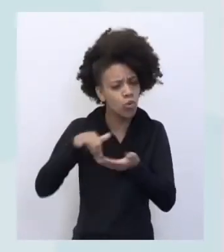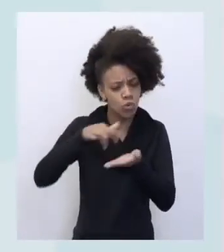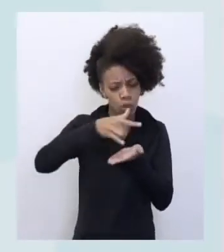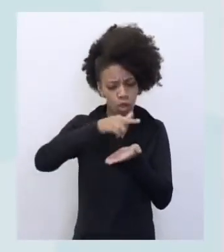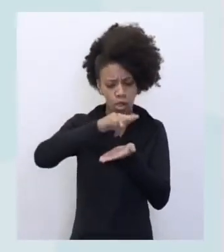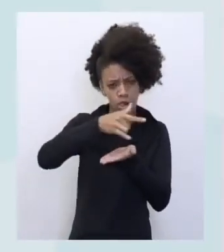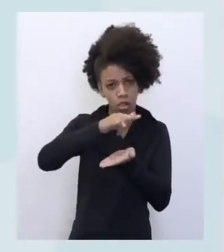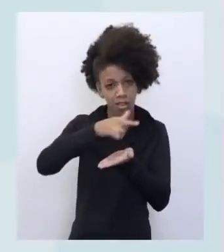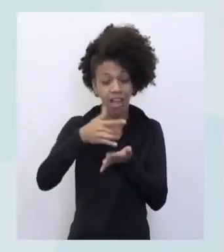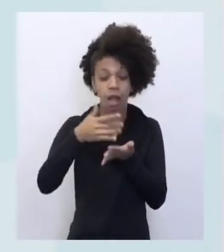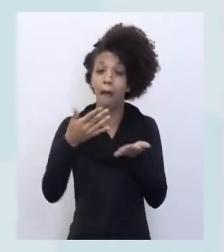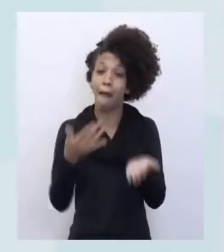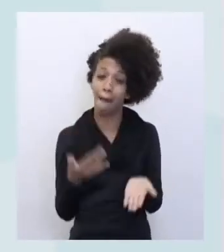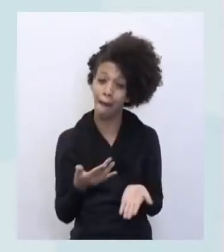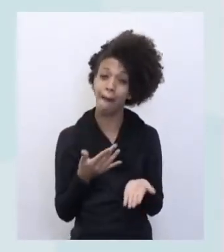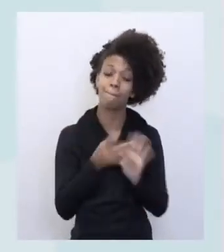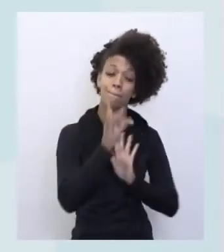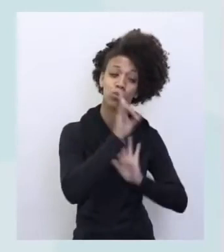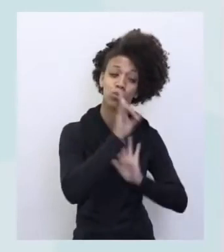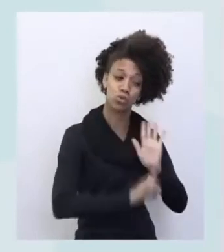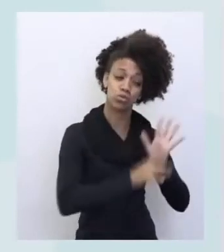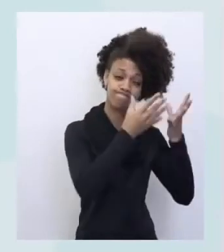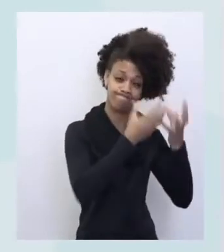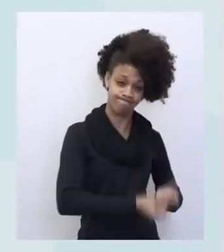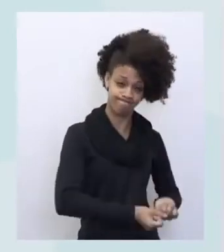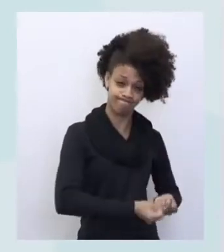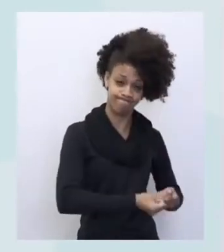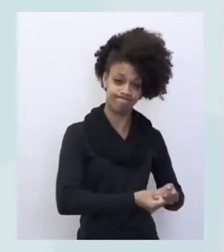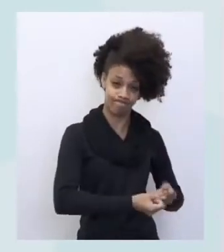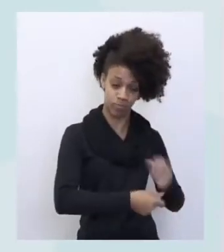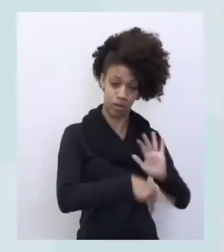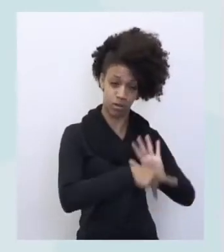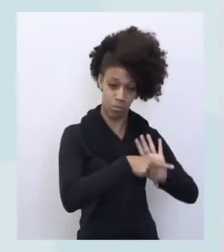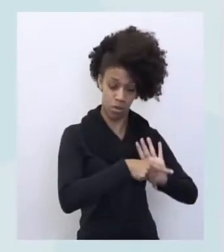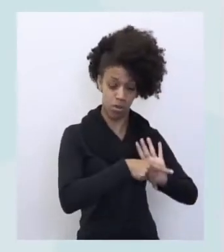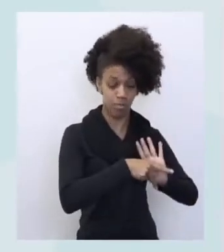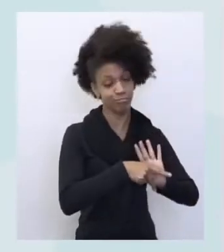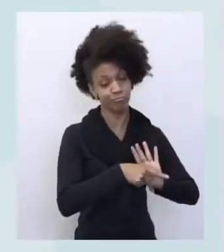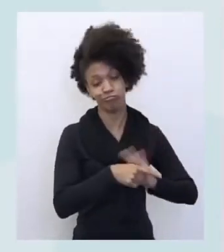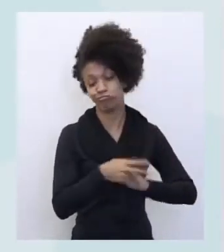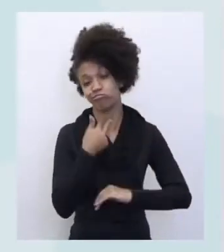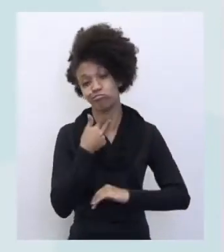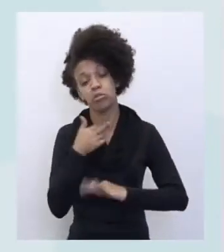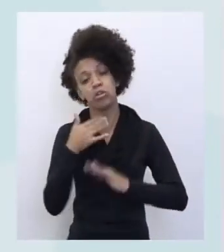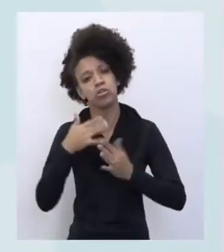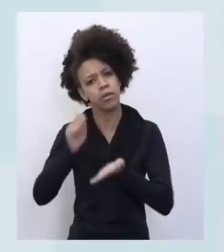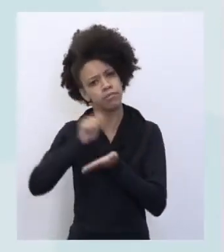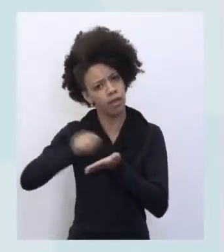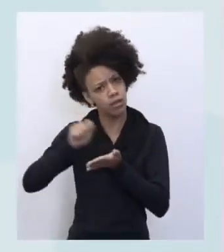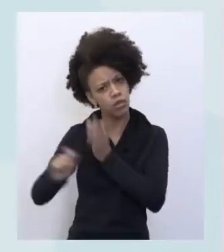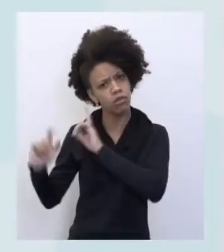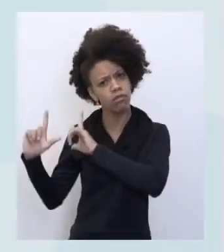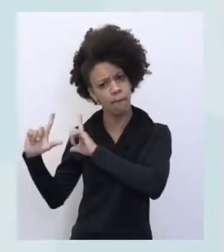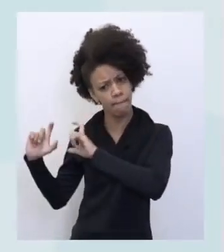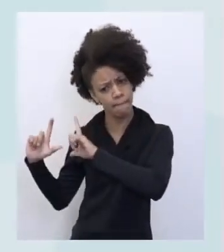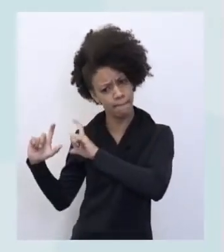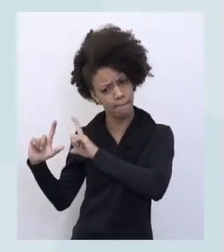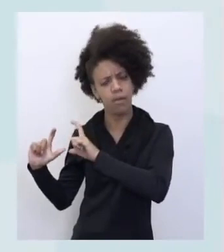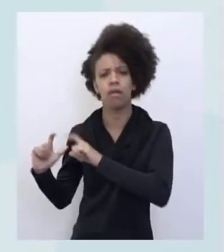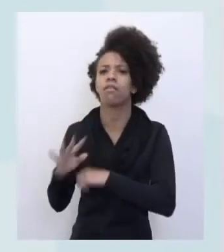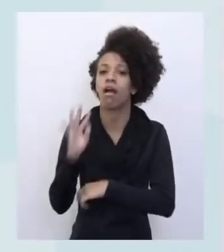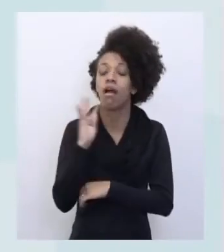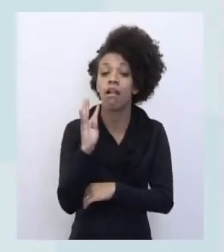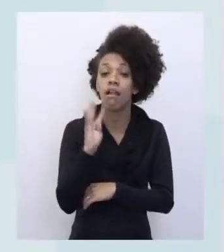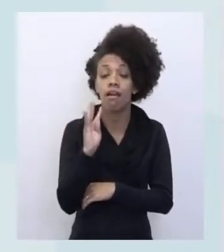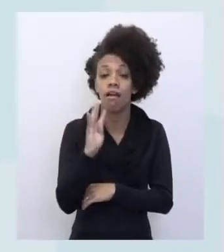questões dos direitos autorais, turma, eu não pude trazer esse vídeo para passar aqui. Então, anotem, printem a tela. É muito